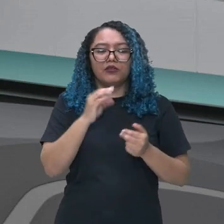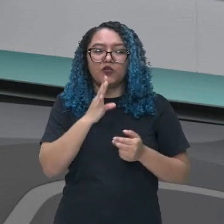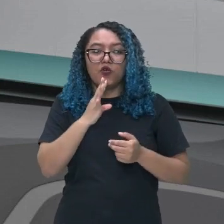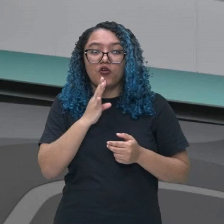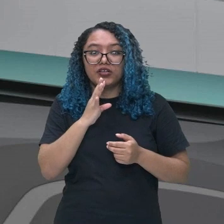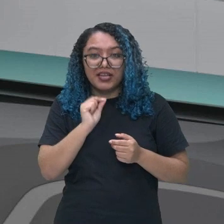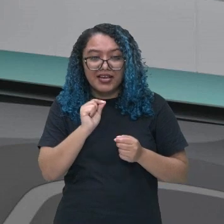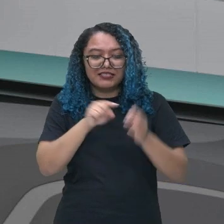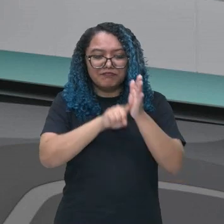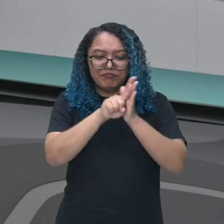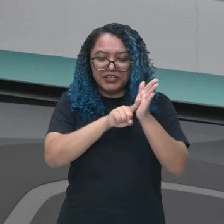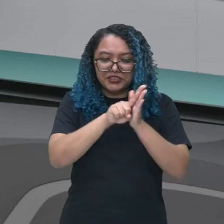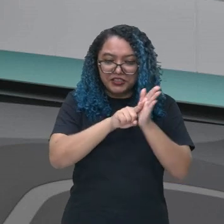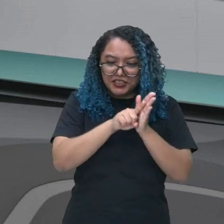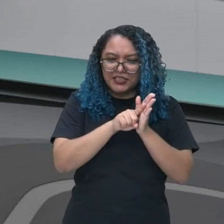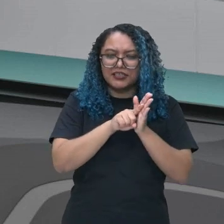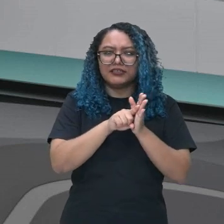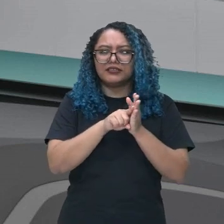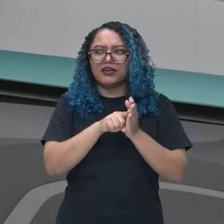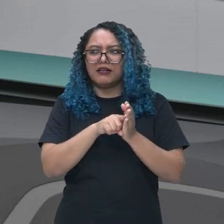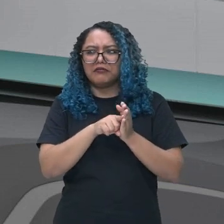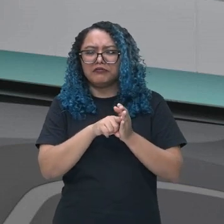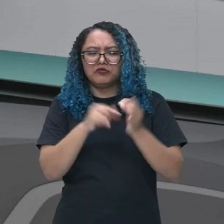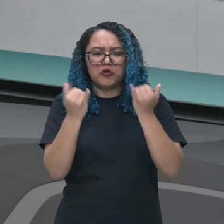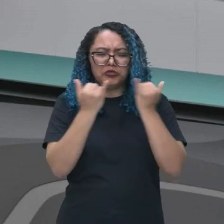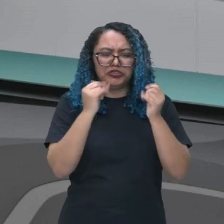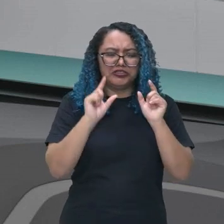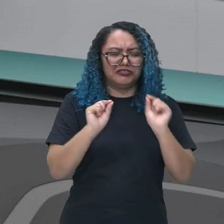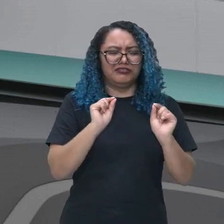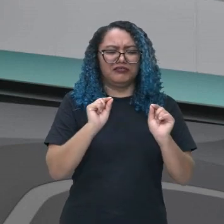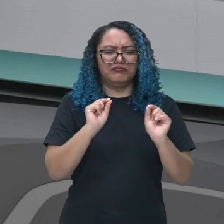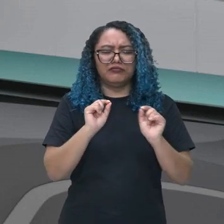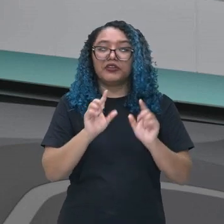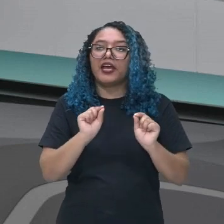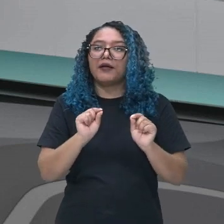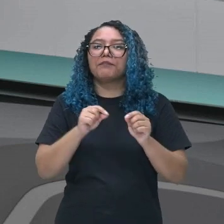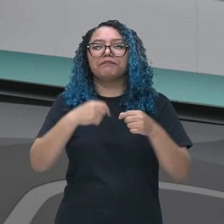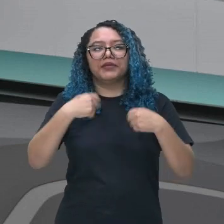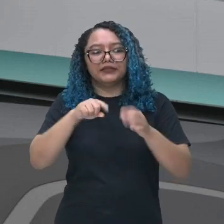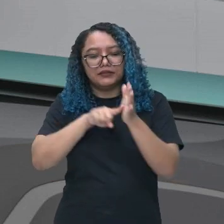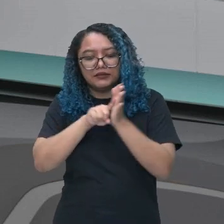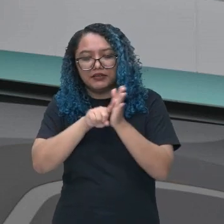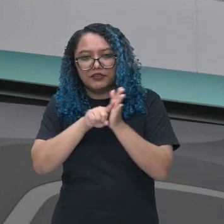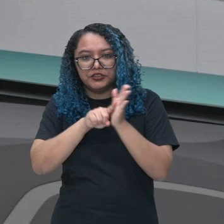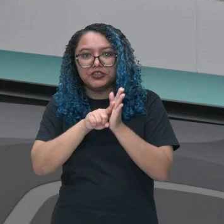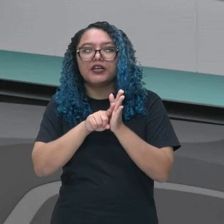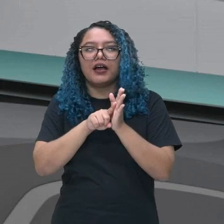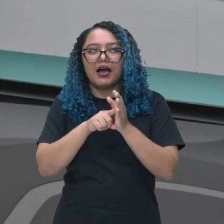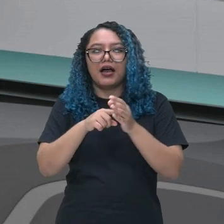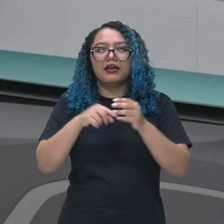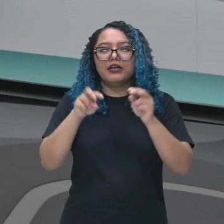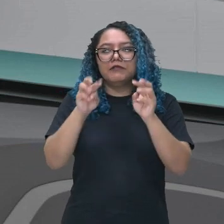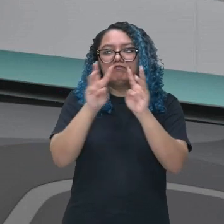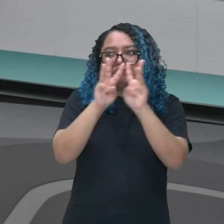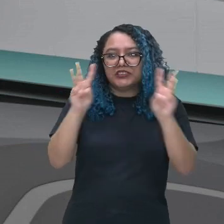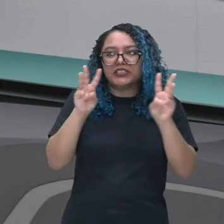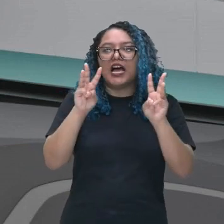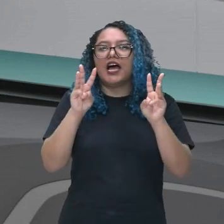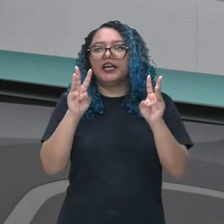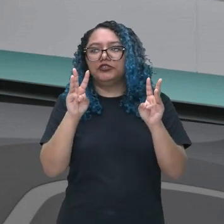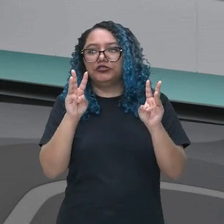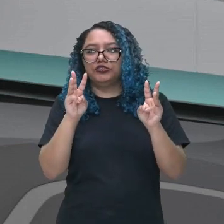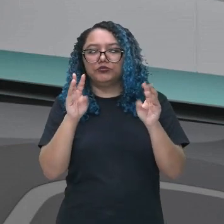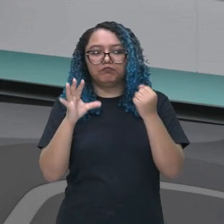uma coisa que é muito absurda, pesquisa na internet, mesmo em fontes seguras, tem muitos canais que são